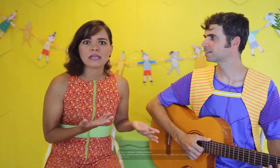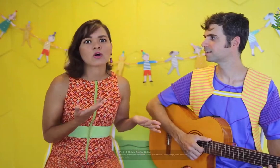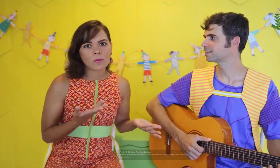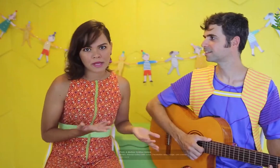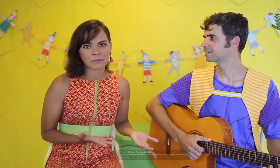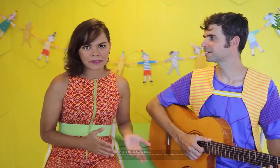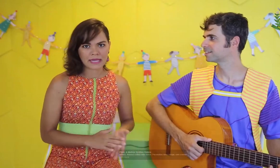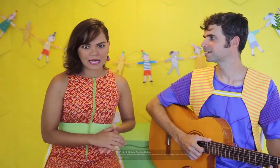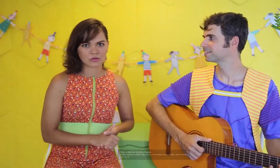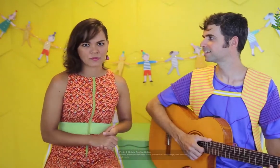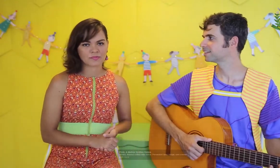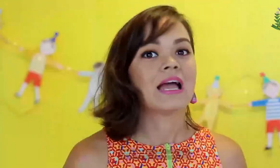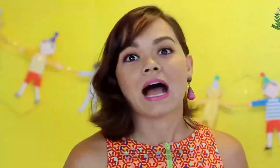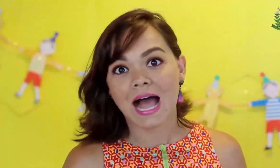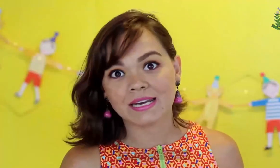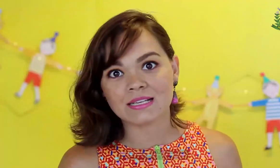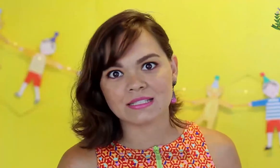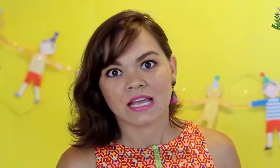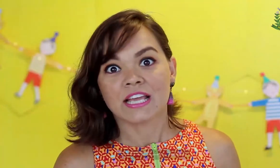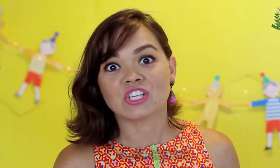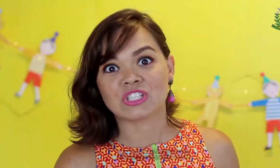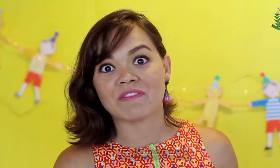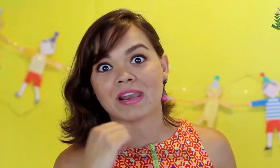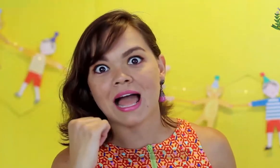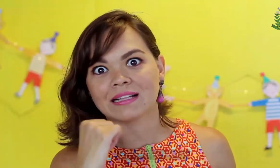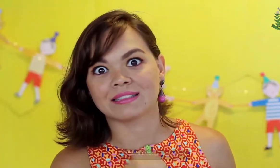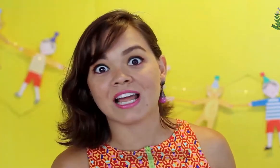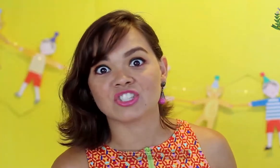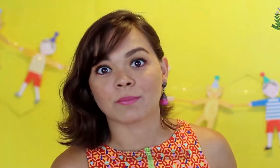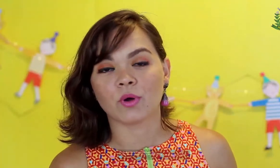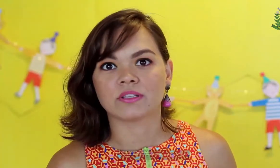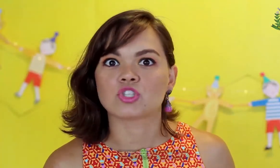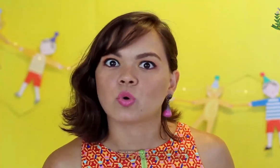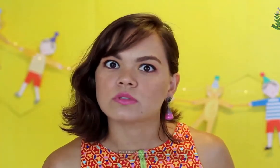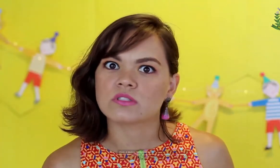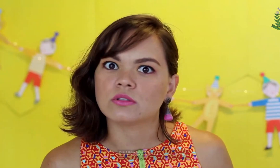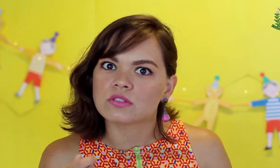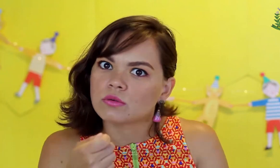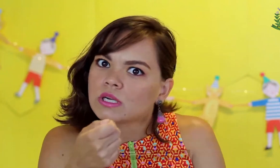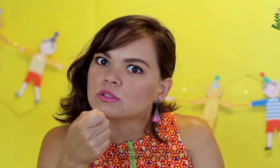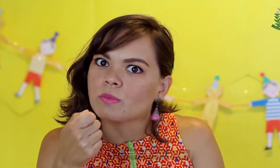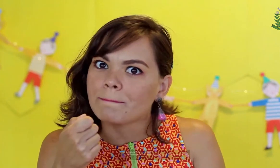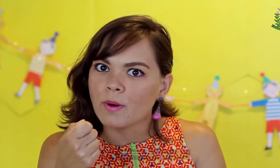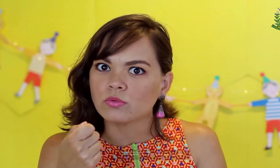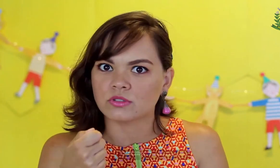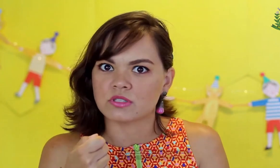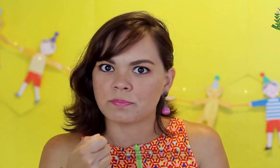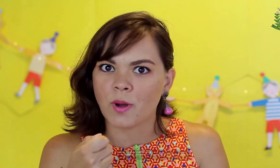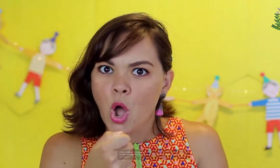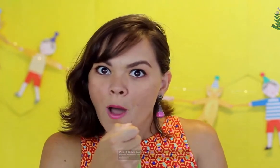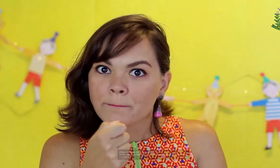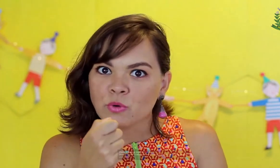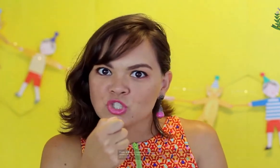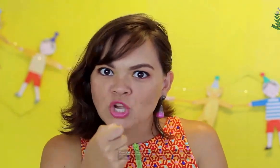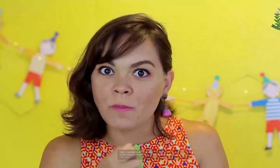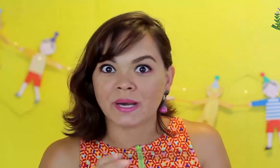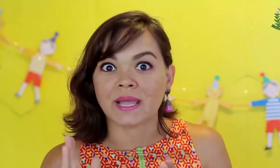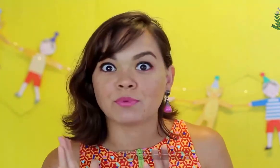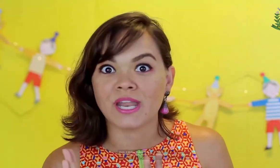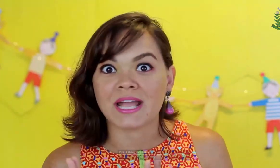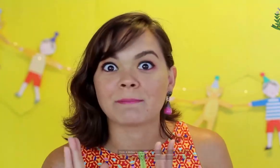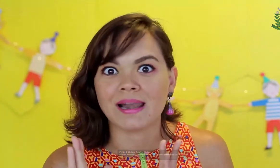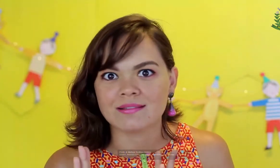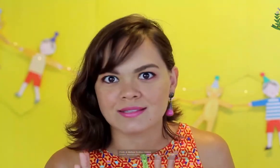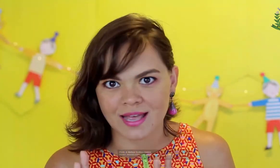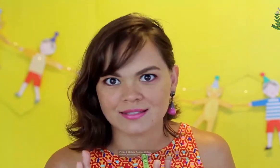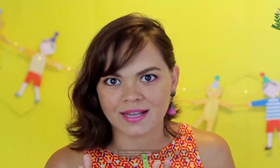se poderia comer um pedaço. Anansi, que estava lá atrás da moita, escondido, segurando uma ponta do cipó, puxou para